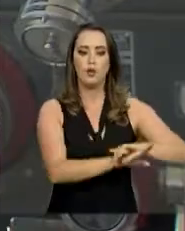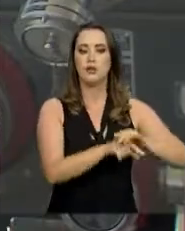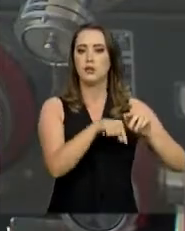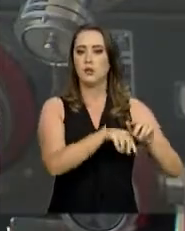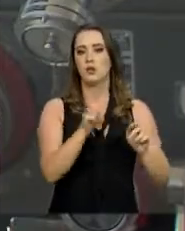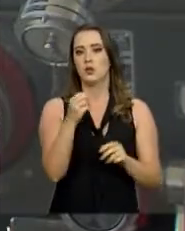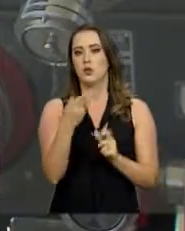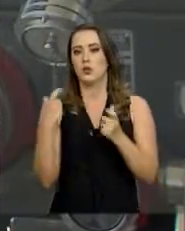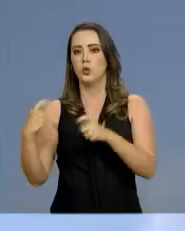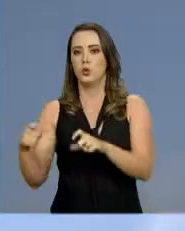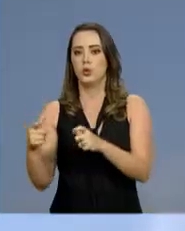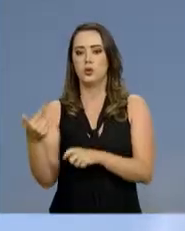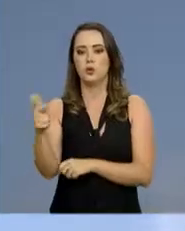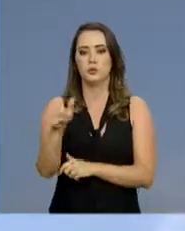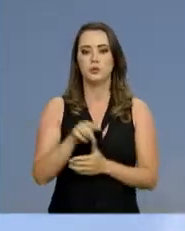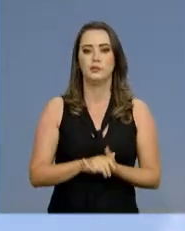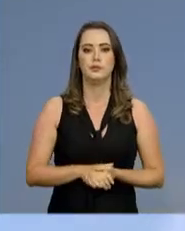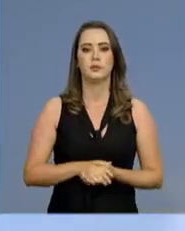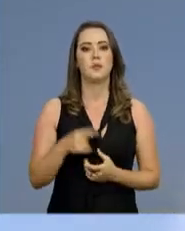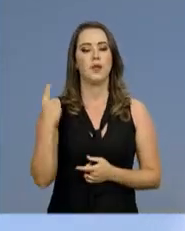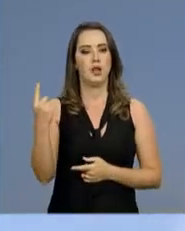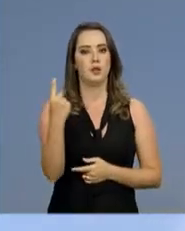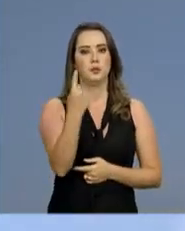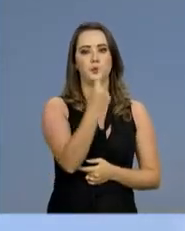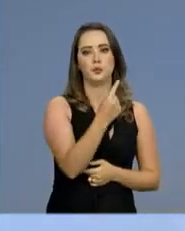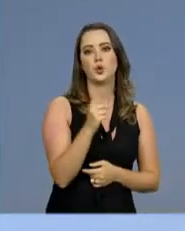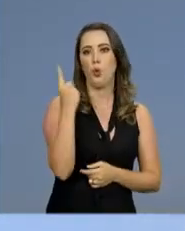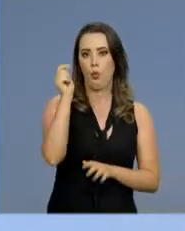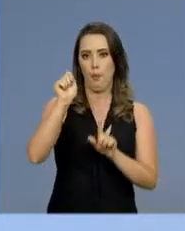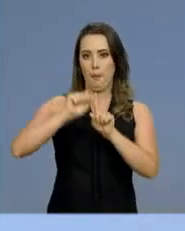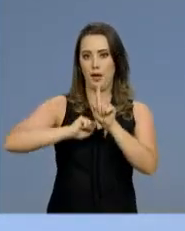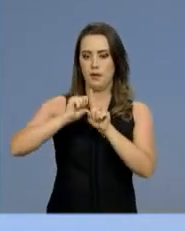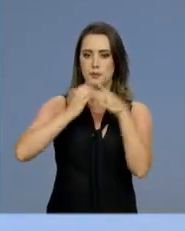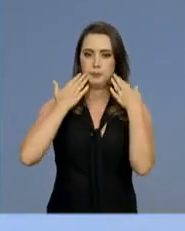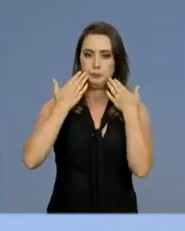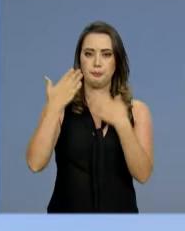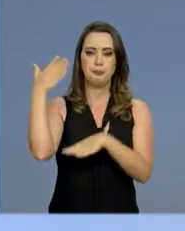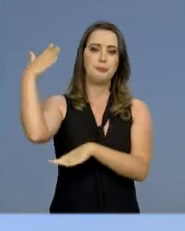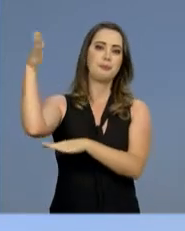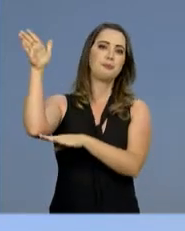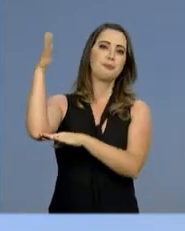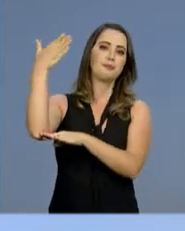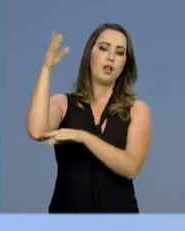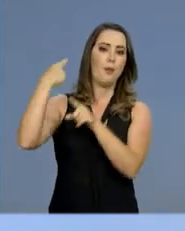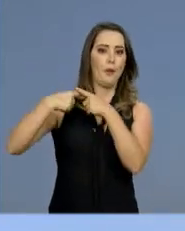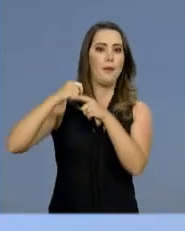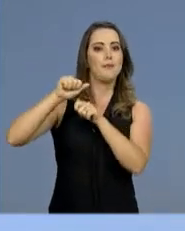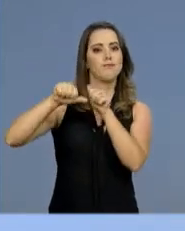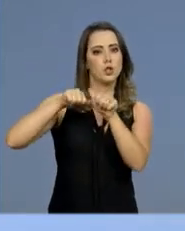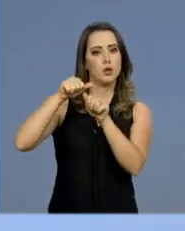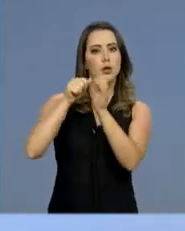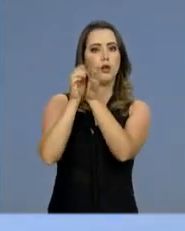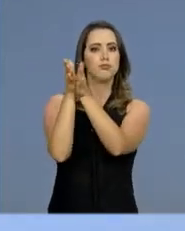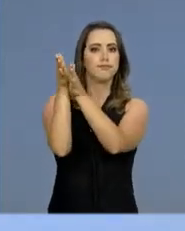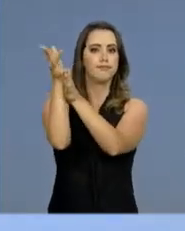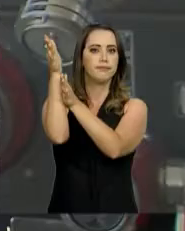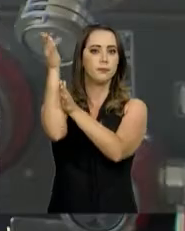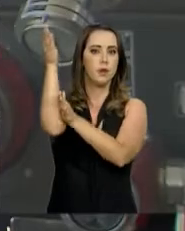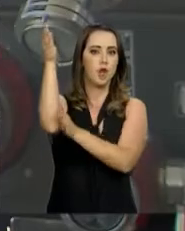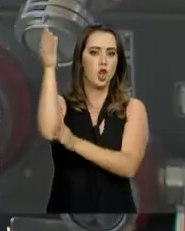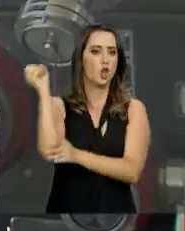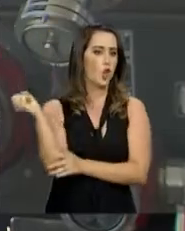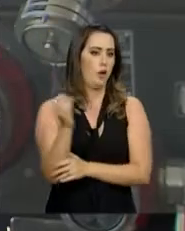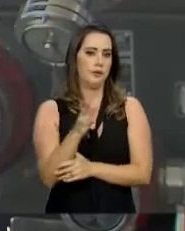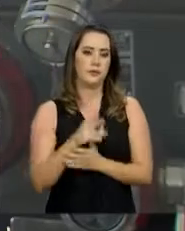suprimento de material. Cada bandeira fica um mês exposta, quando é trocada por uma nova em folha.